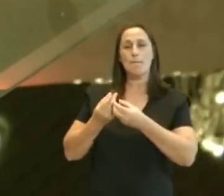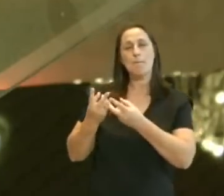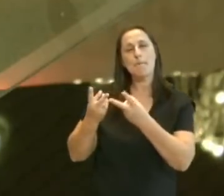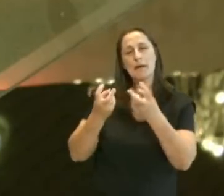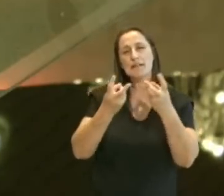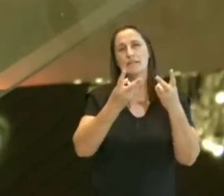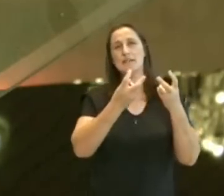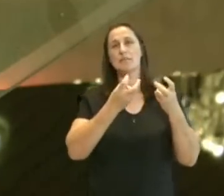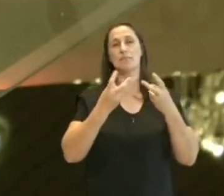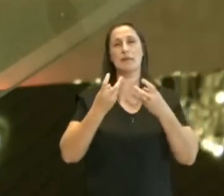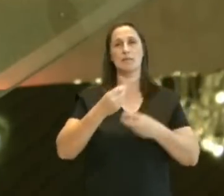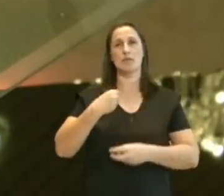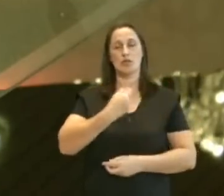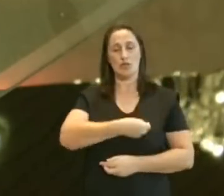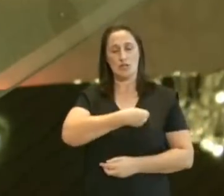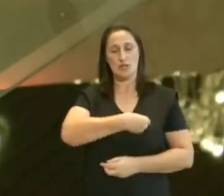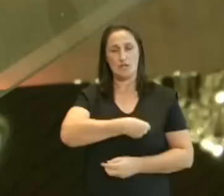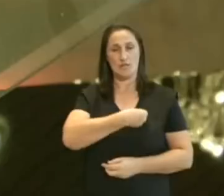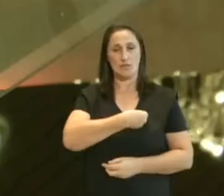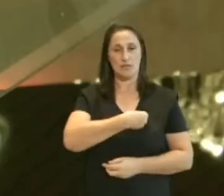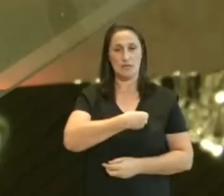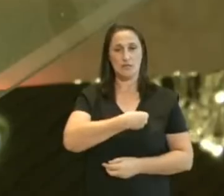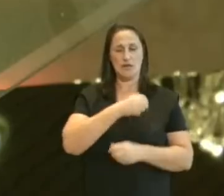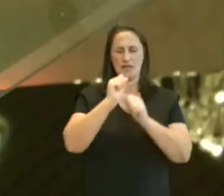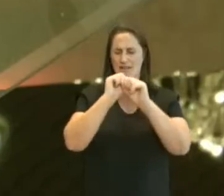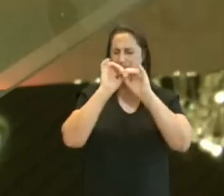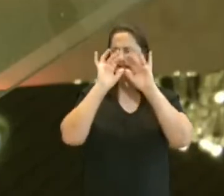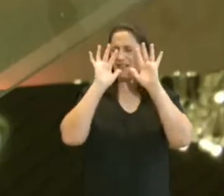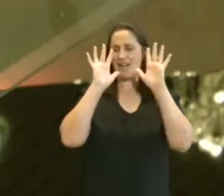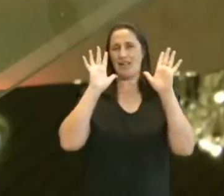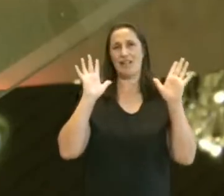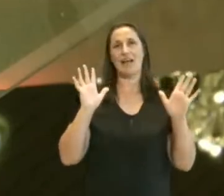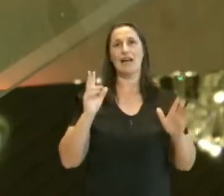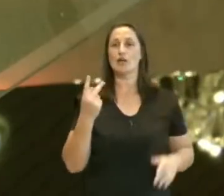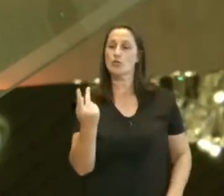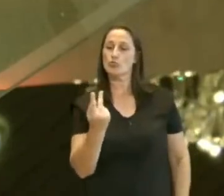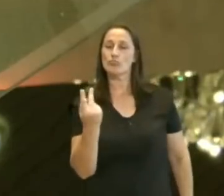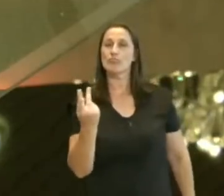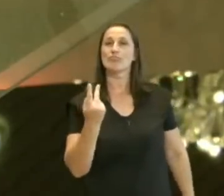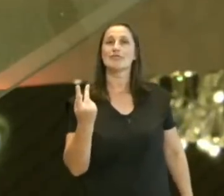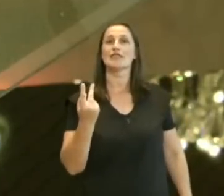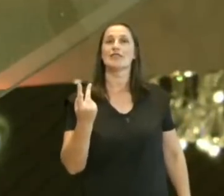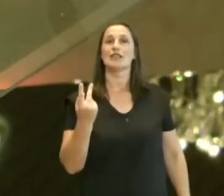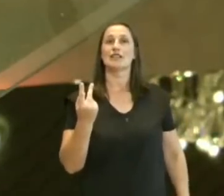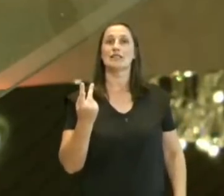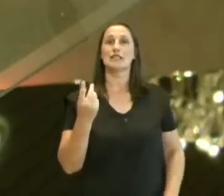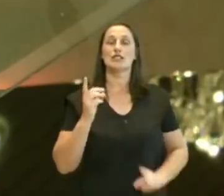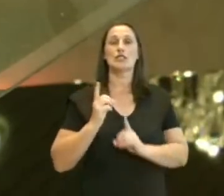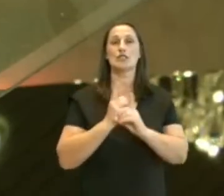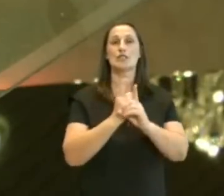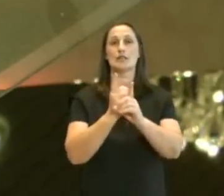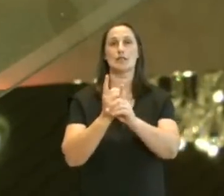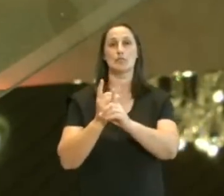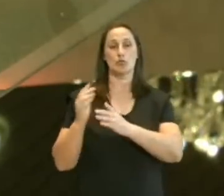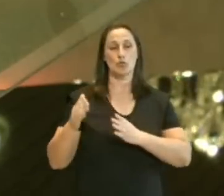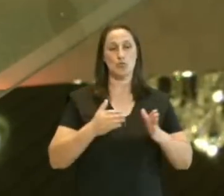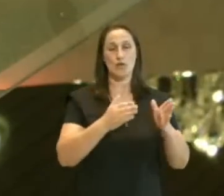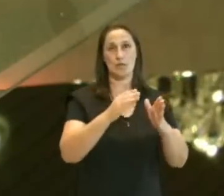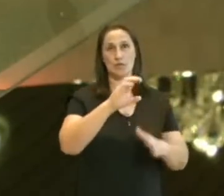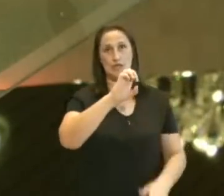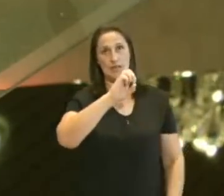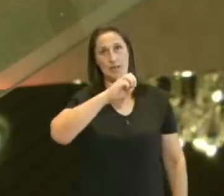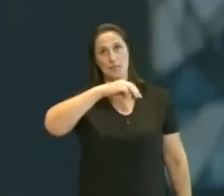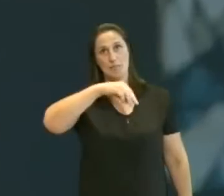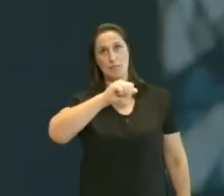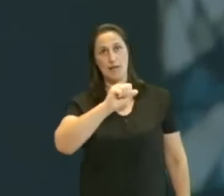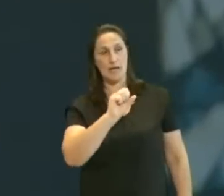E isso fica claro na experiência desses dois discípulos no caminho de Emaús. Deixa eu descrever para você